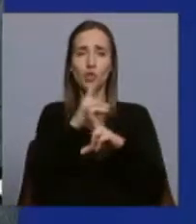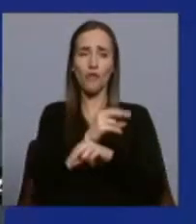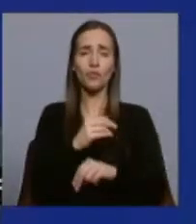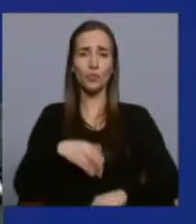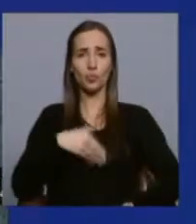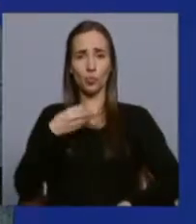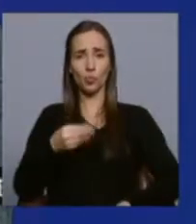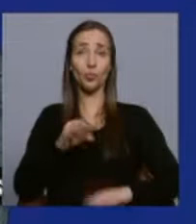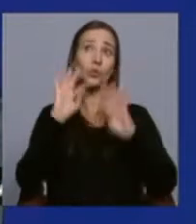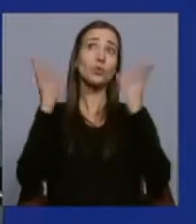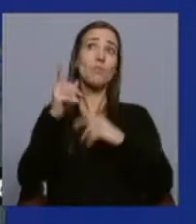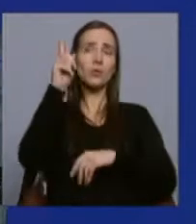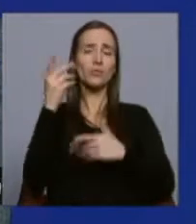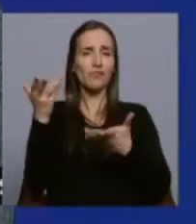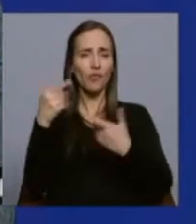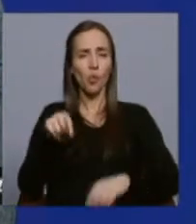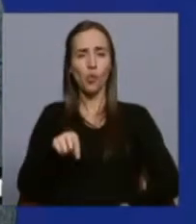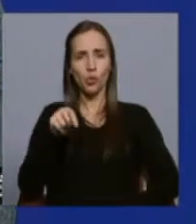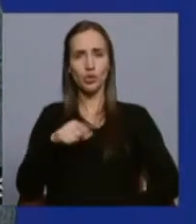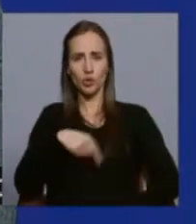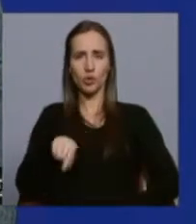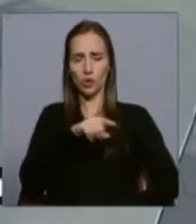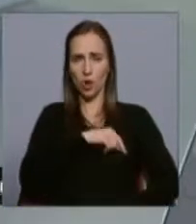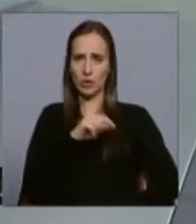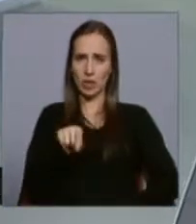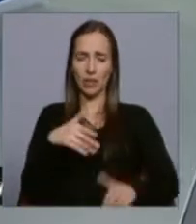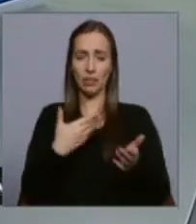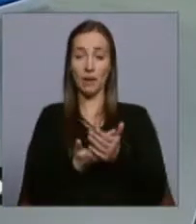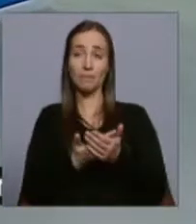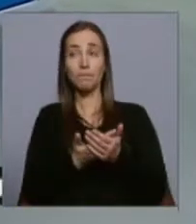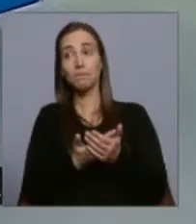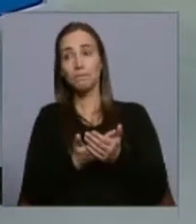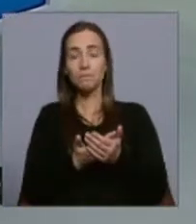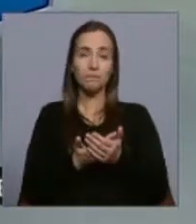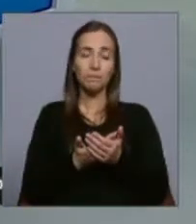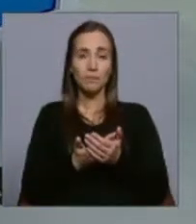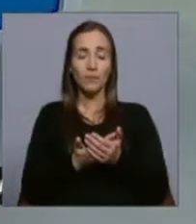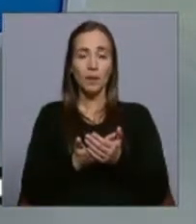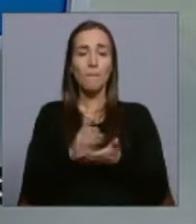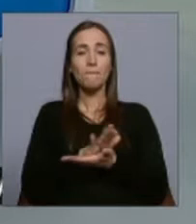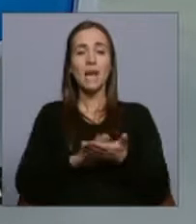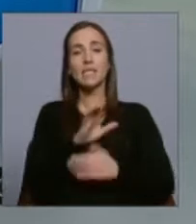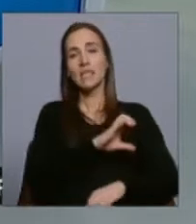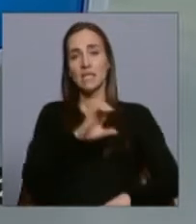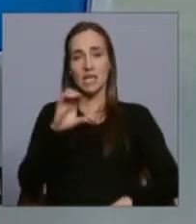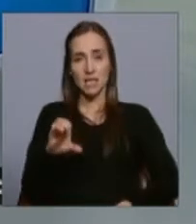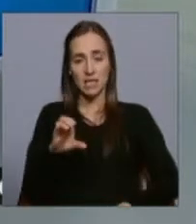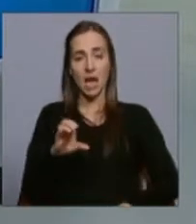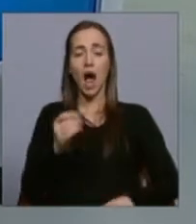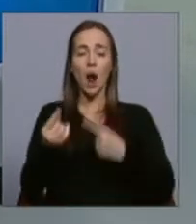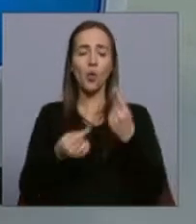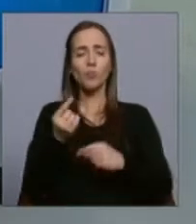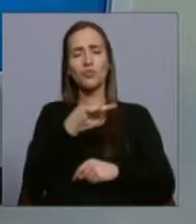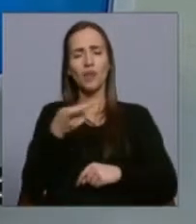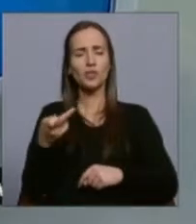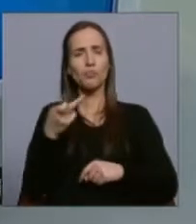do espaço viva. E hoje vamos dar aqui, enfim, uma sustentação científica, alguns ditados populares que têm a ver